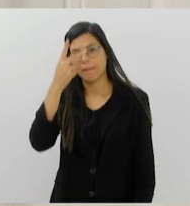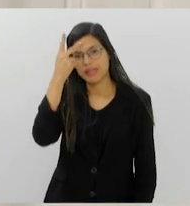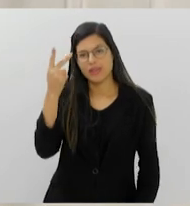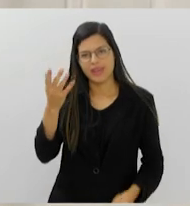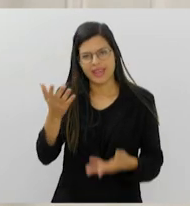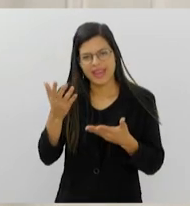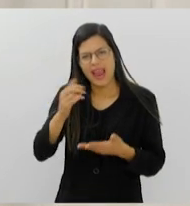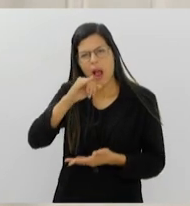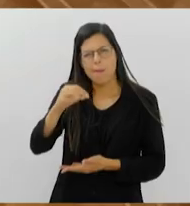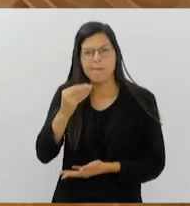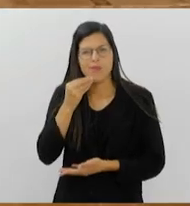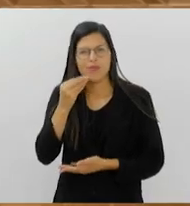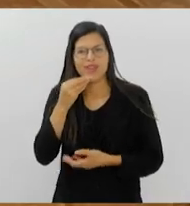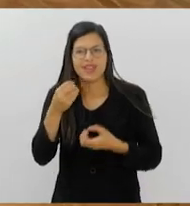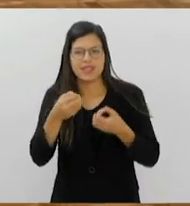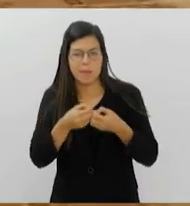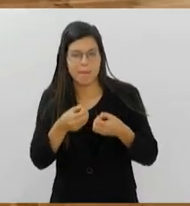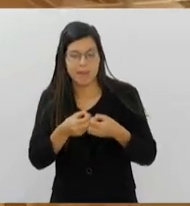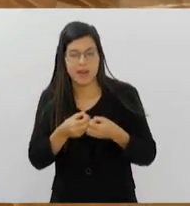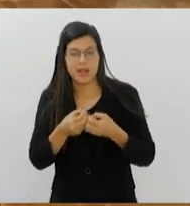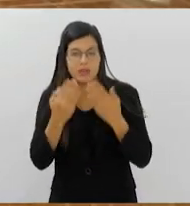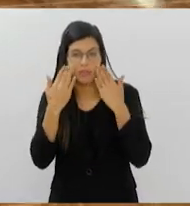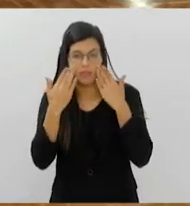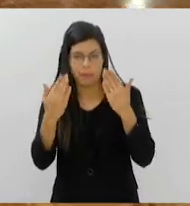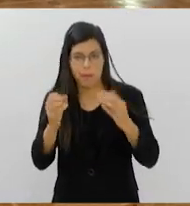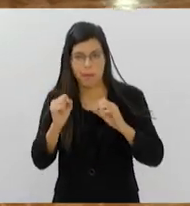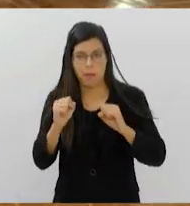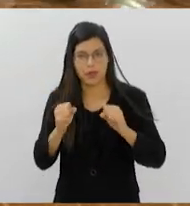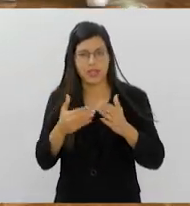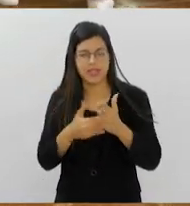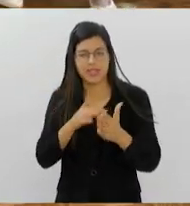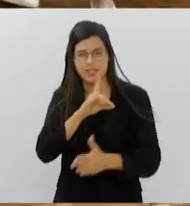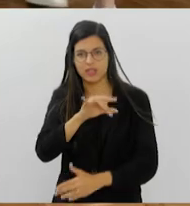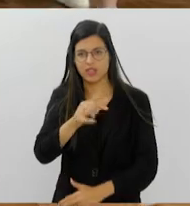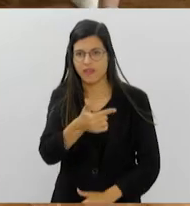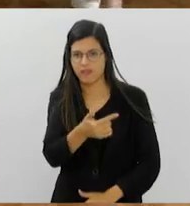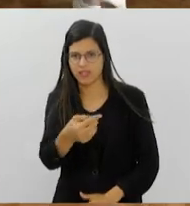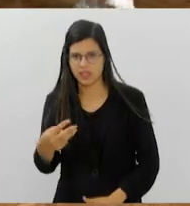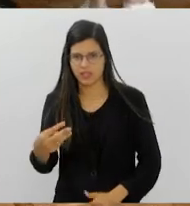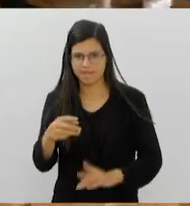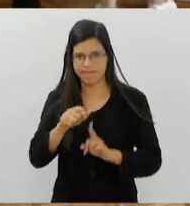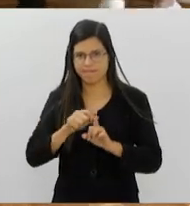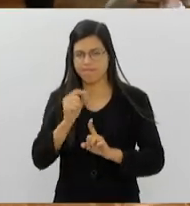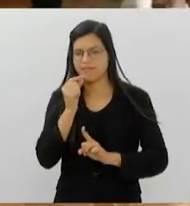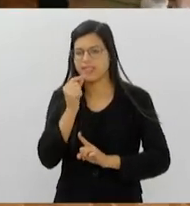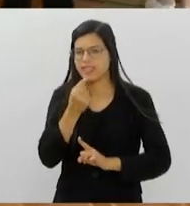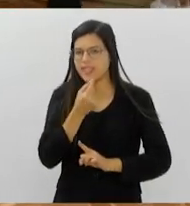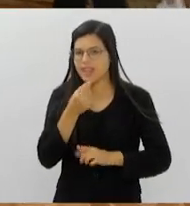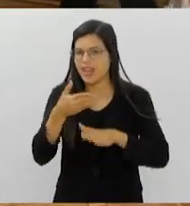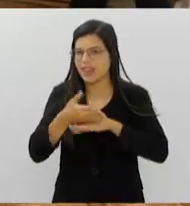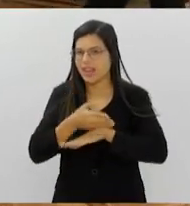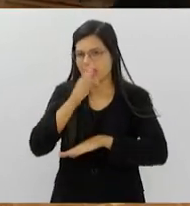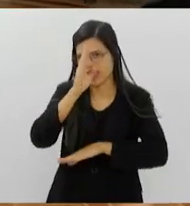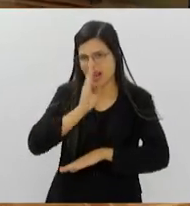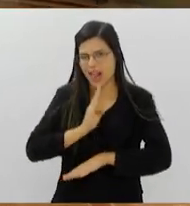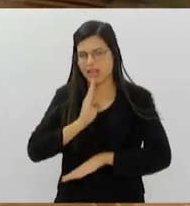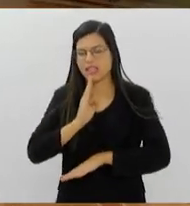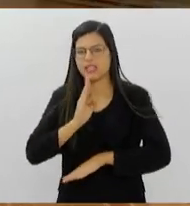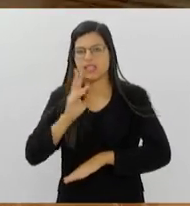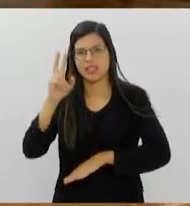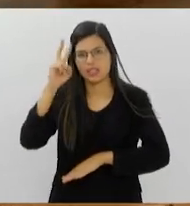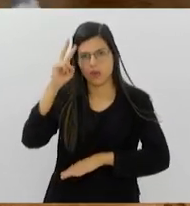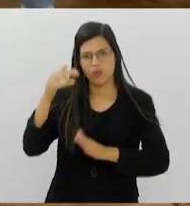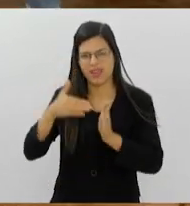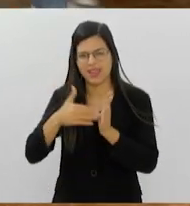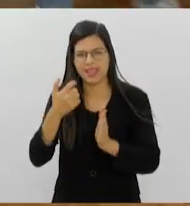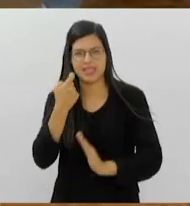perto todas as obras, a exposição pode ser visitada até o dia 23 de setembro, com entrada gratuita, de segunda a